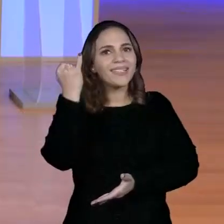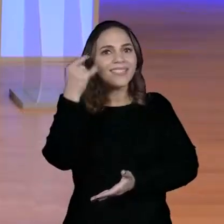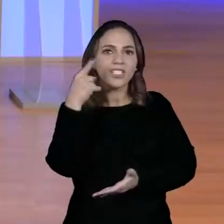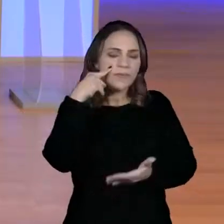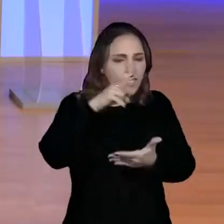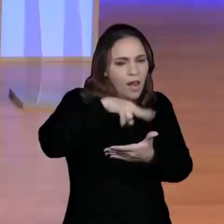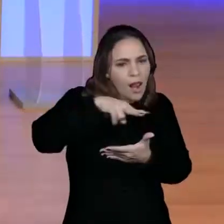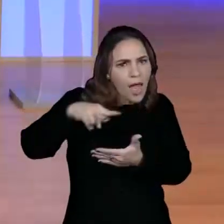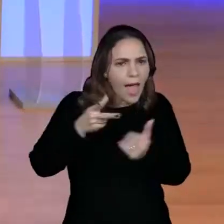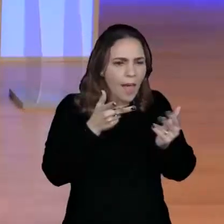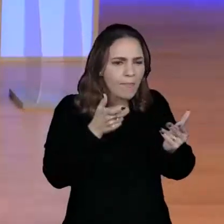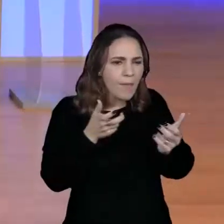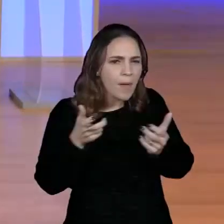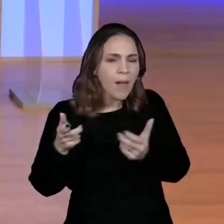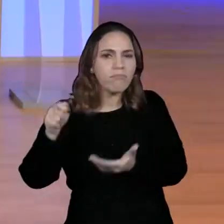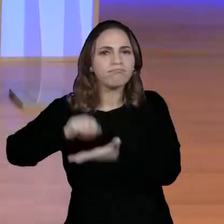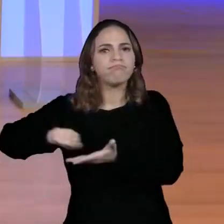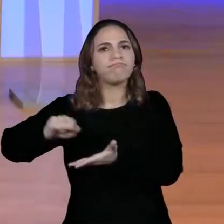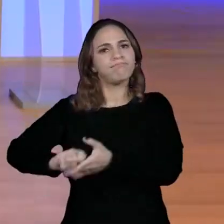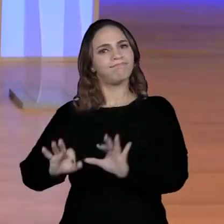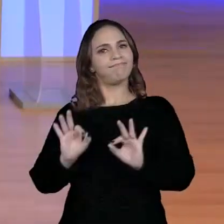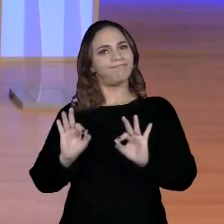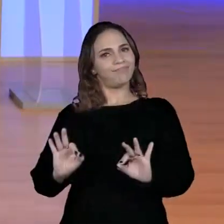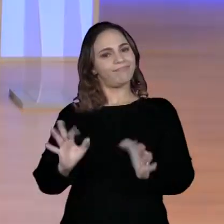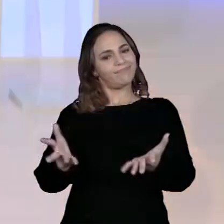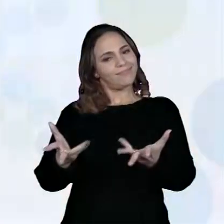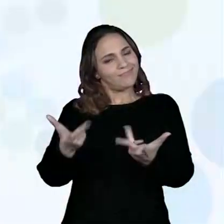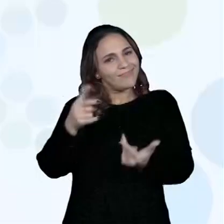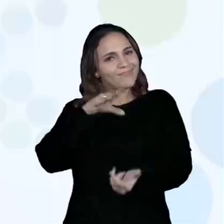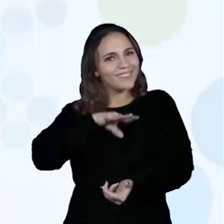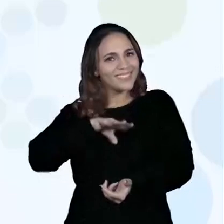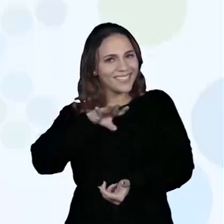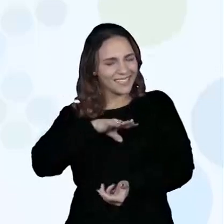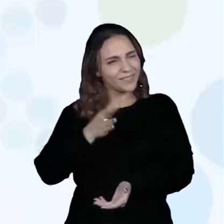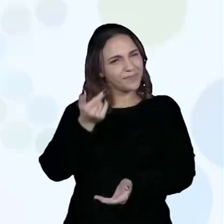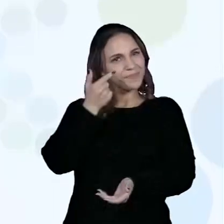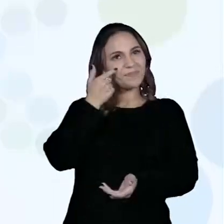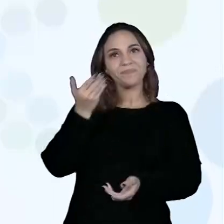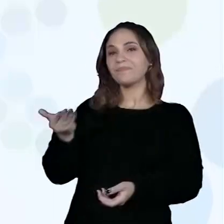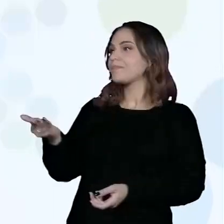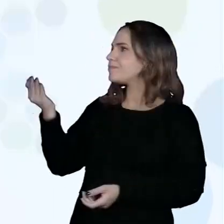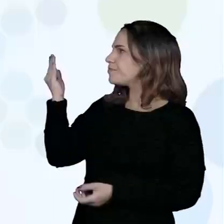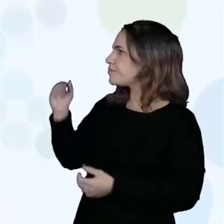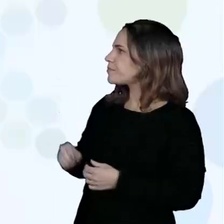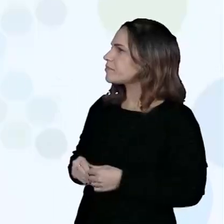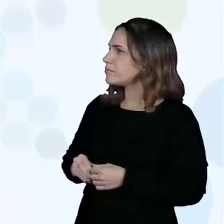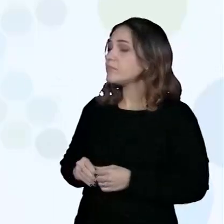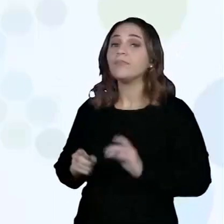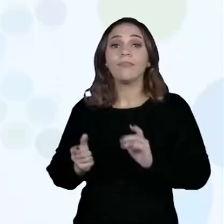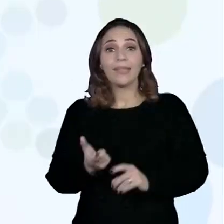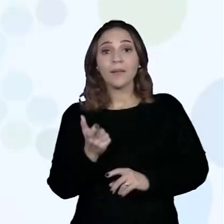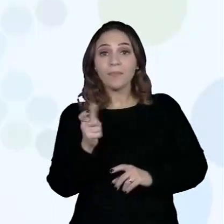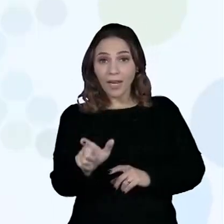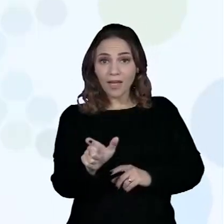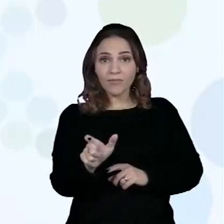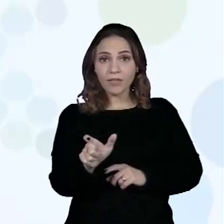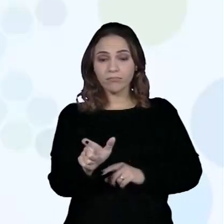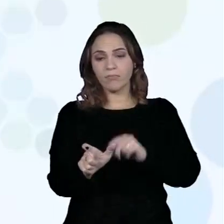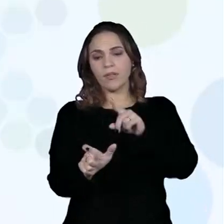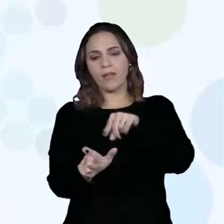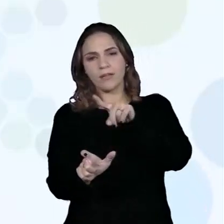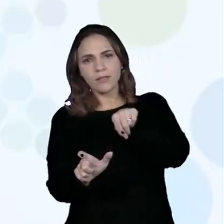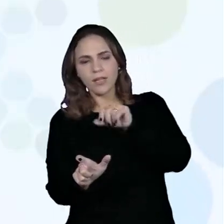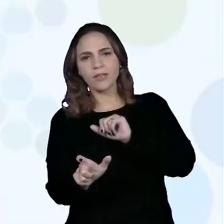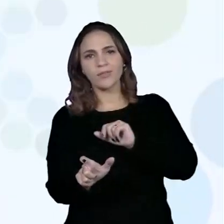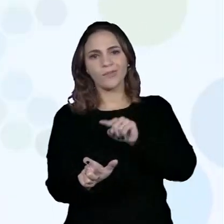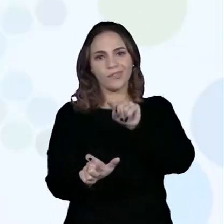comigo. O título da nossa aula é Como acentuar as palavras,